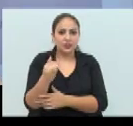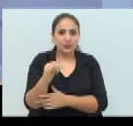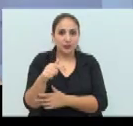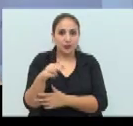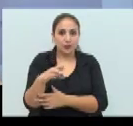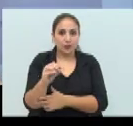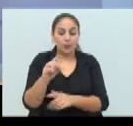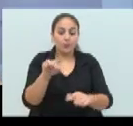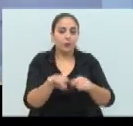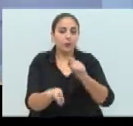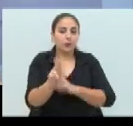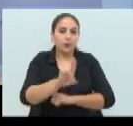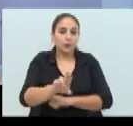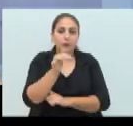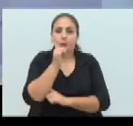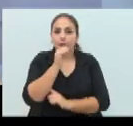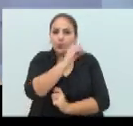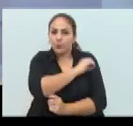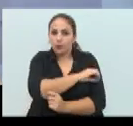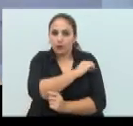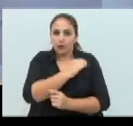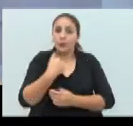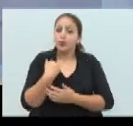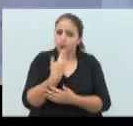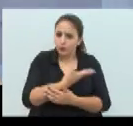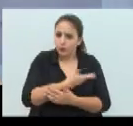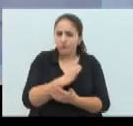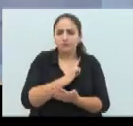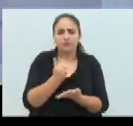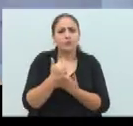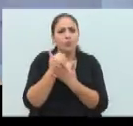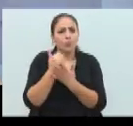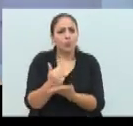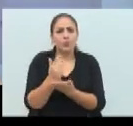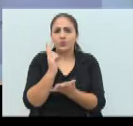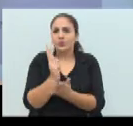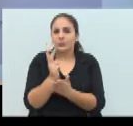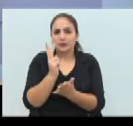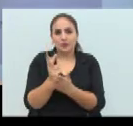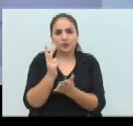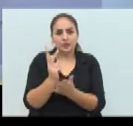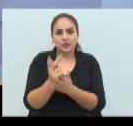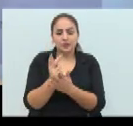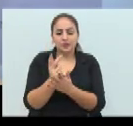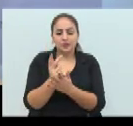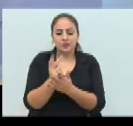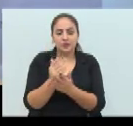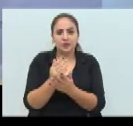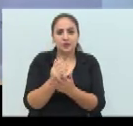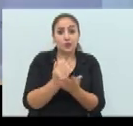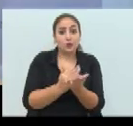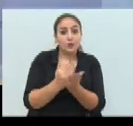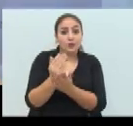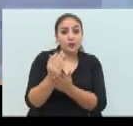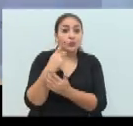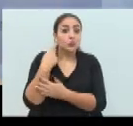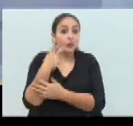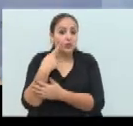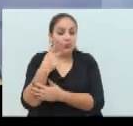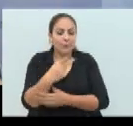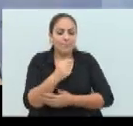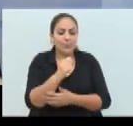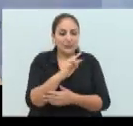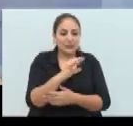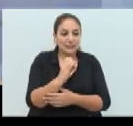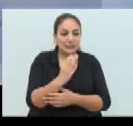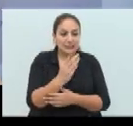alcoólica em vias públicas. Foi uma questão que a gente apoiou desde do então vereador Patrick, que lançou a ideia. Então a